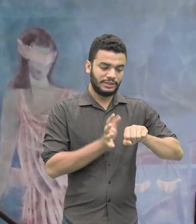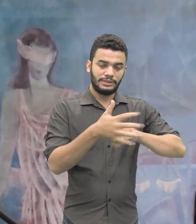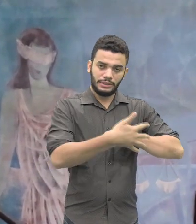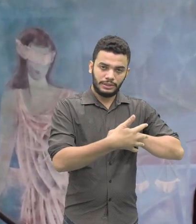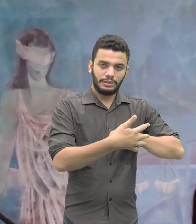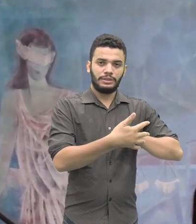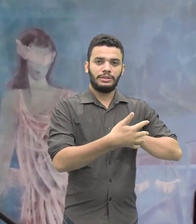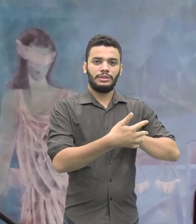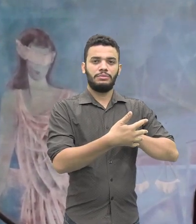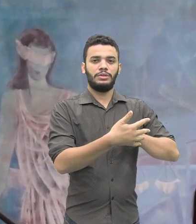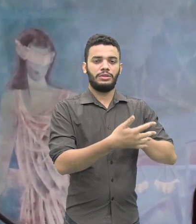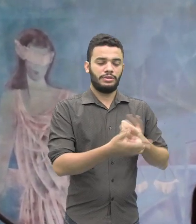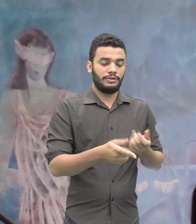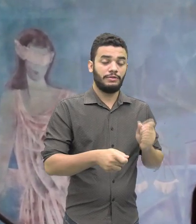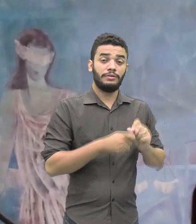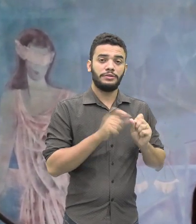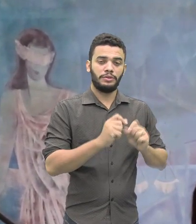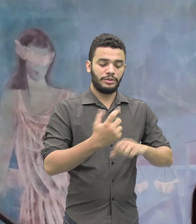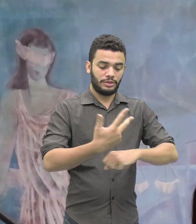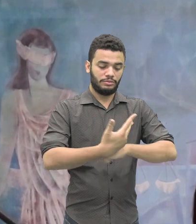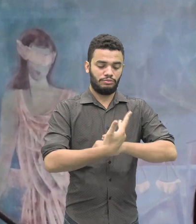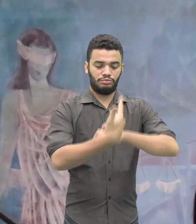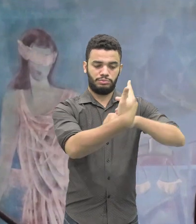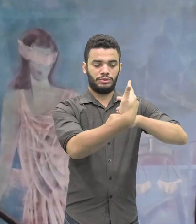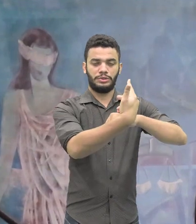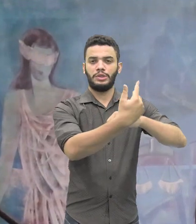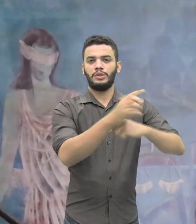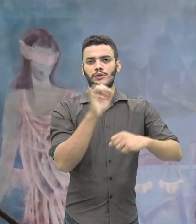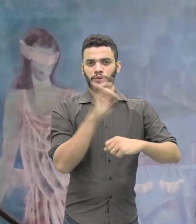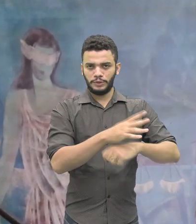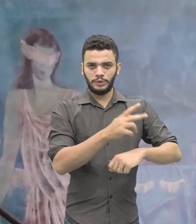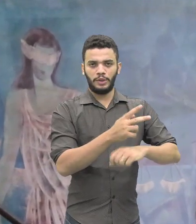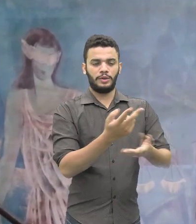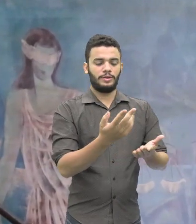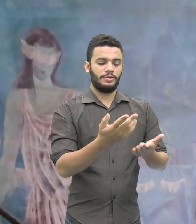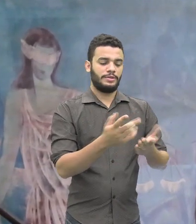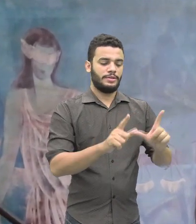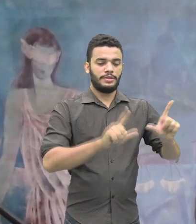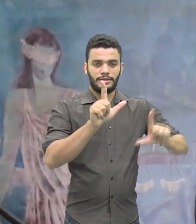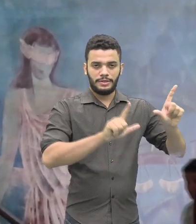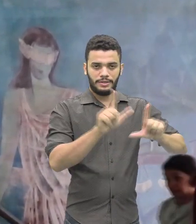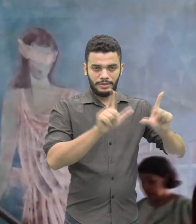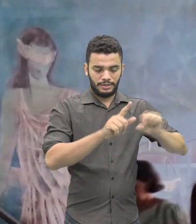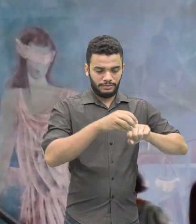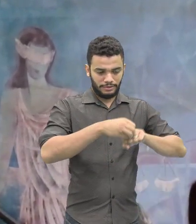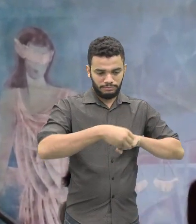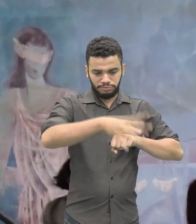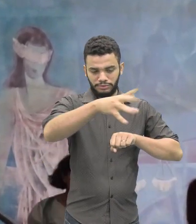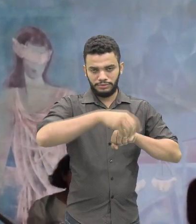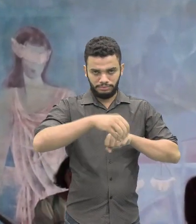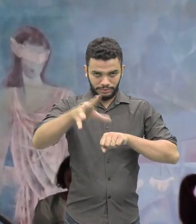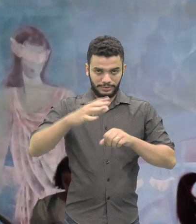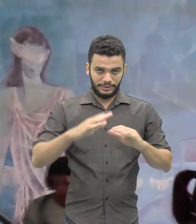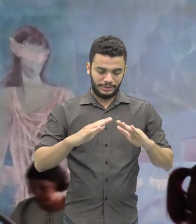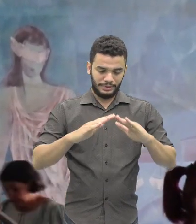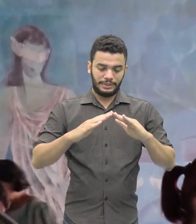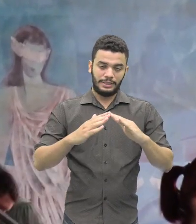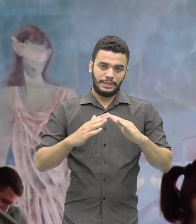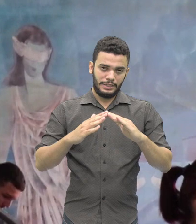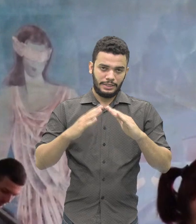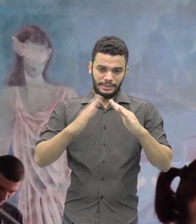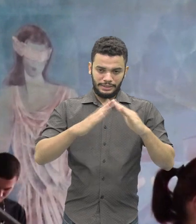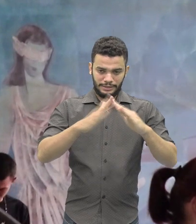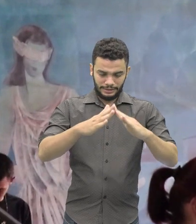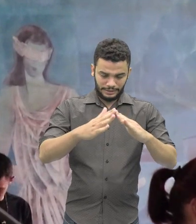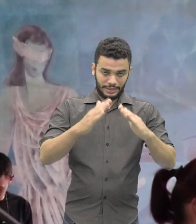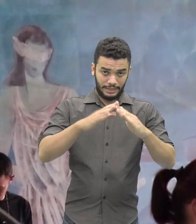pela garra da Carolina Rezende mês de junta no dia a dia ao meu lado ela passa por cada uma de vocês diretores escolares